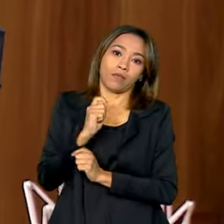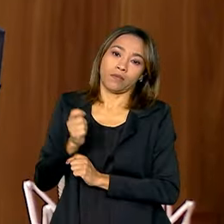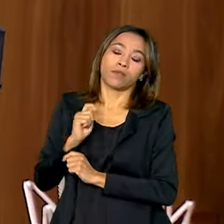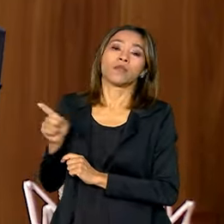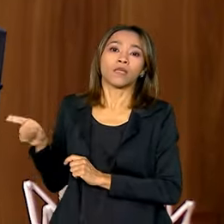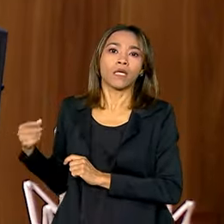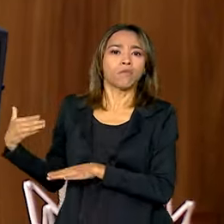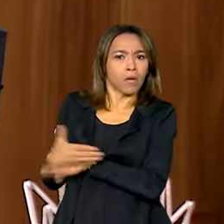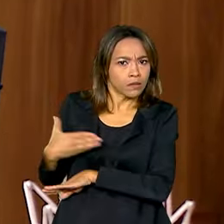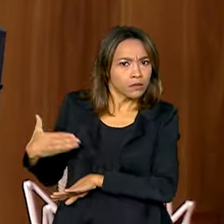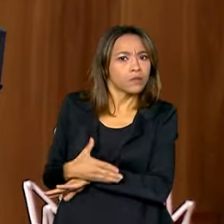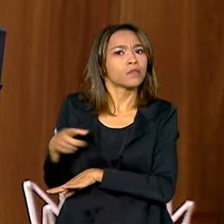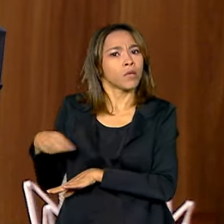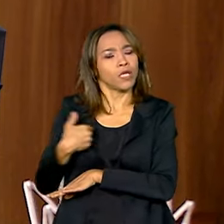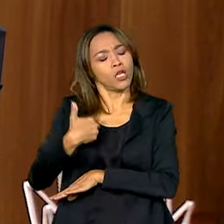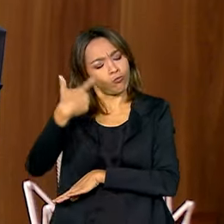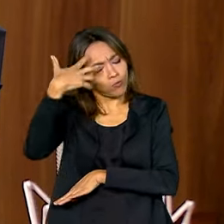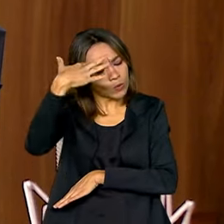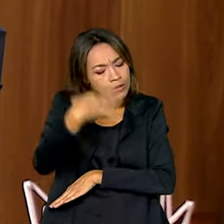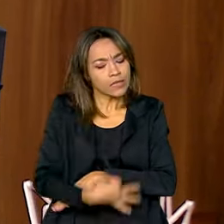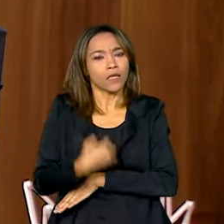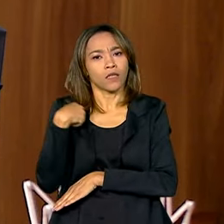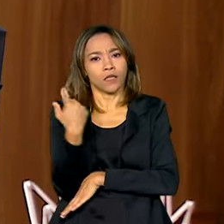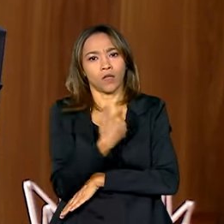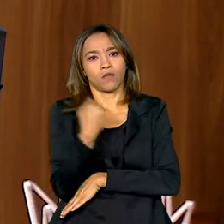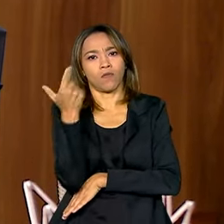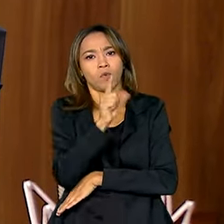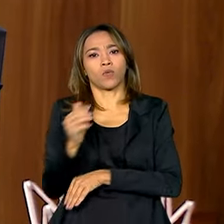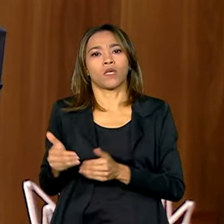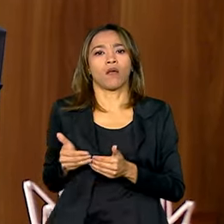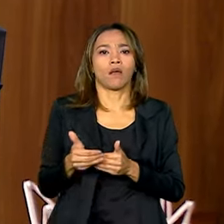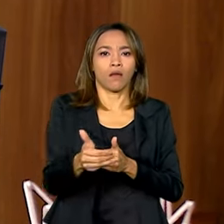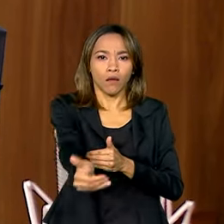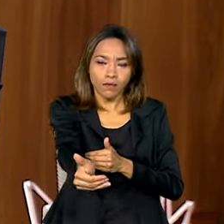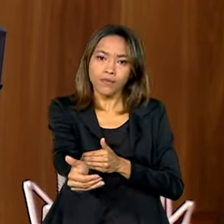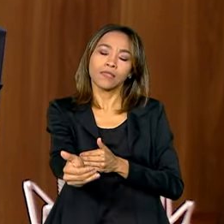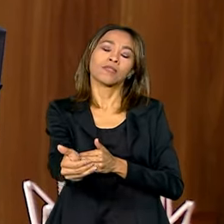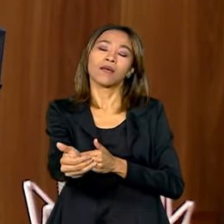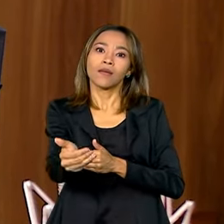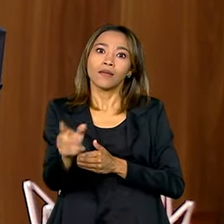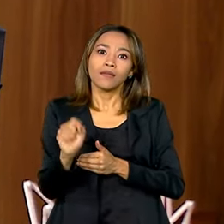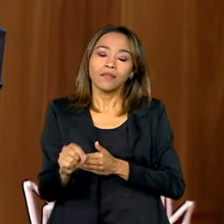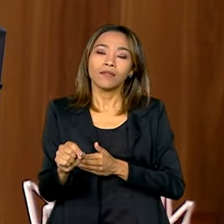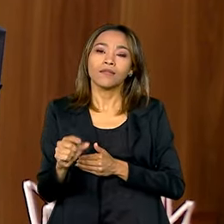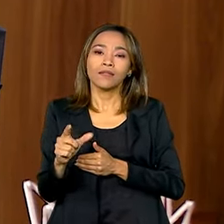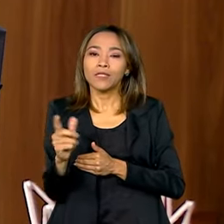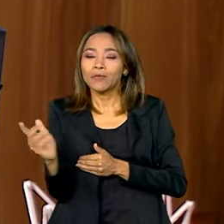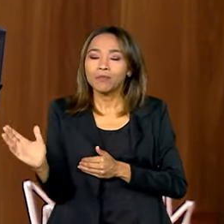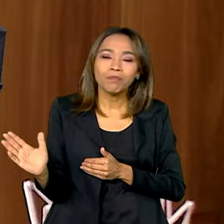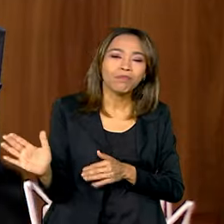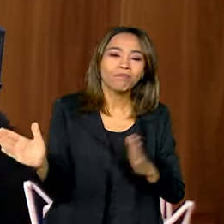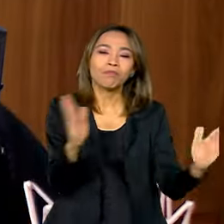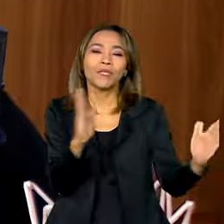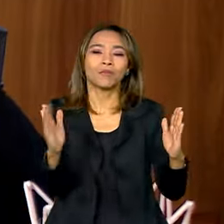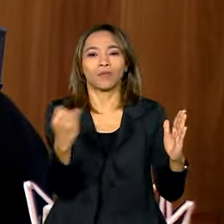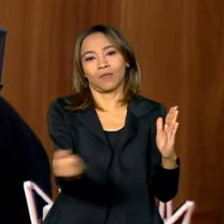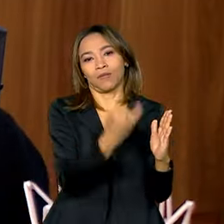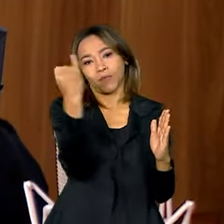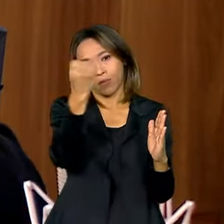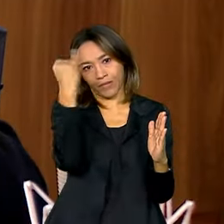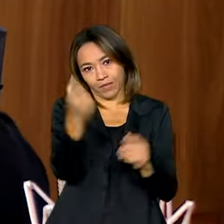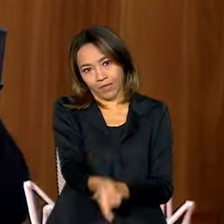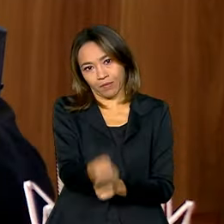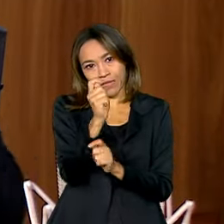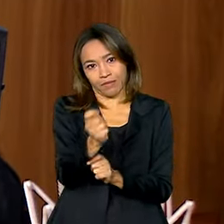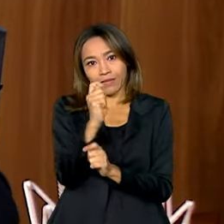desafio. Eu estou muito convencido de que nós vamos avançar e que nós vamos construir um momento muito importante para a pesca e aquicultura. O